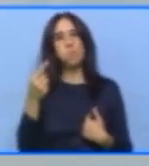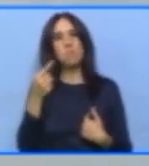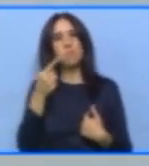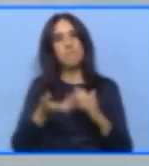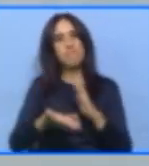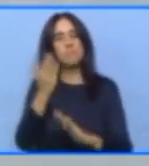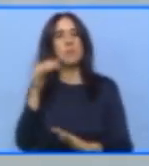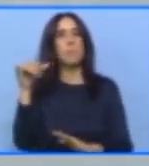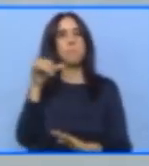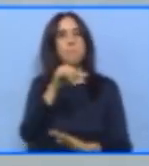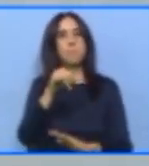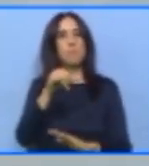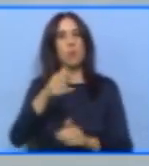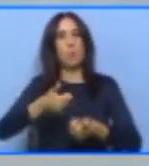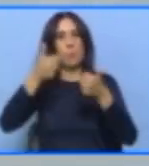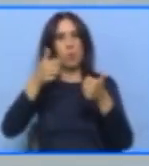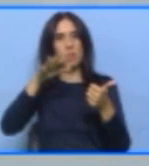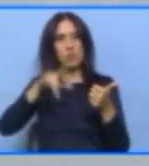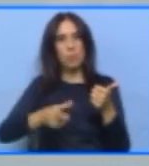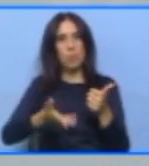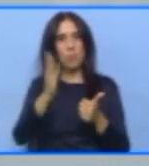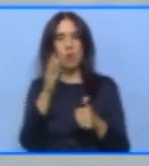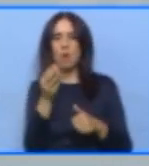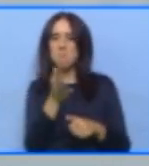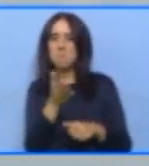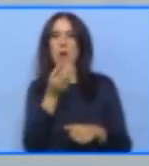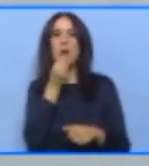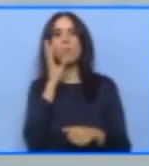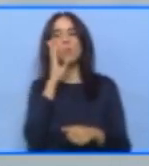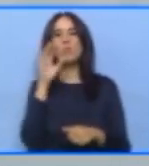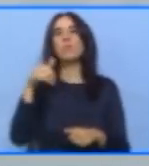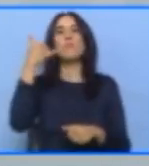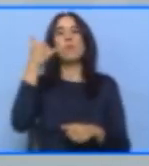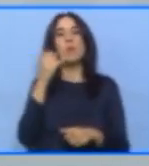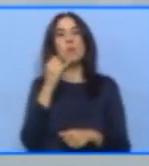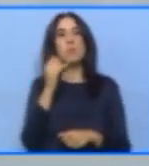no aeroporto a caminho de Lisboa, ali sobre a hora do almoço, telefona, Zé, o bispo é